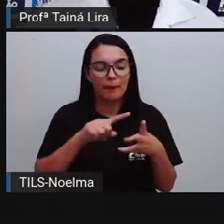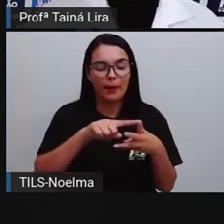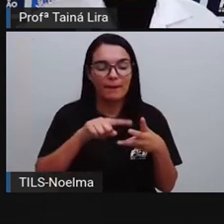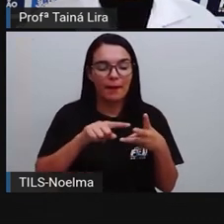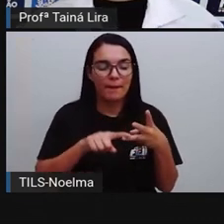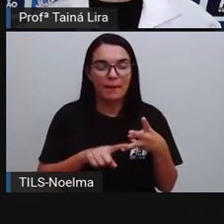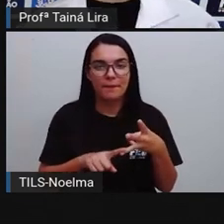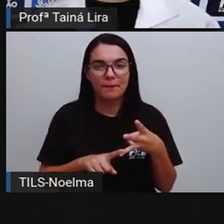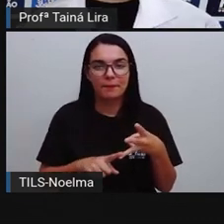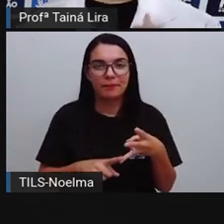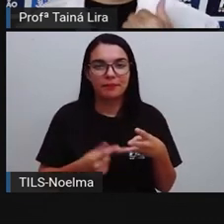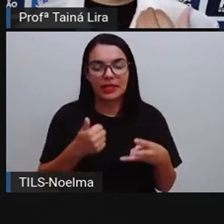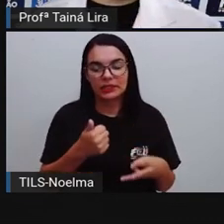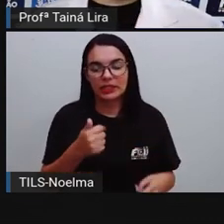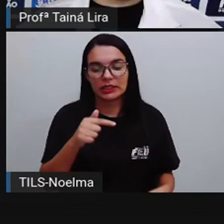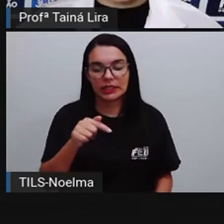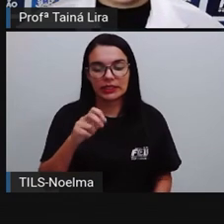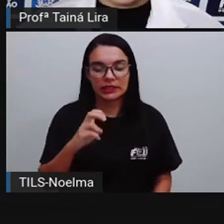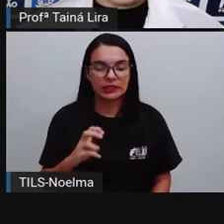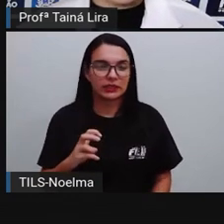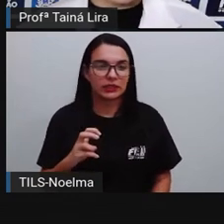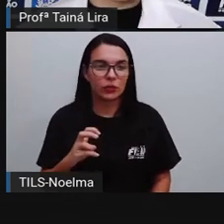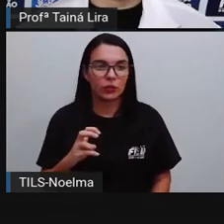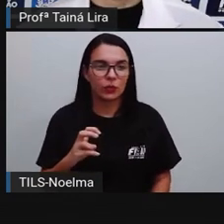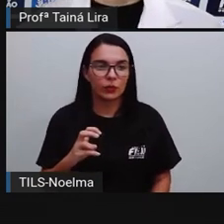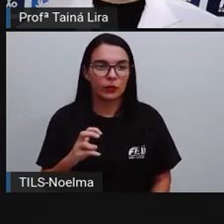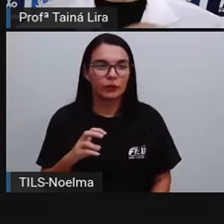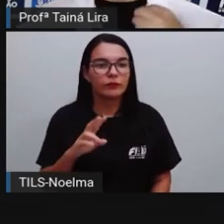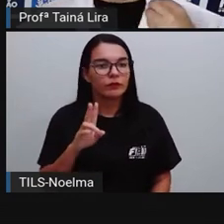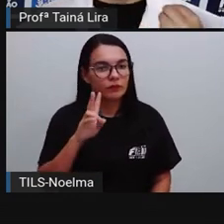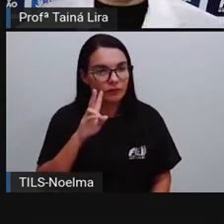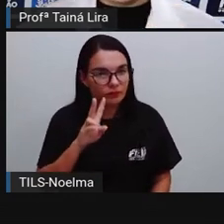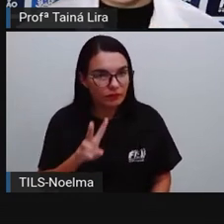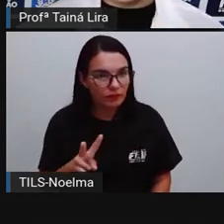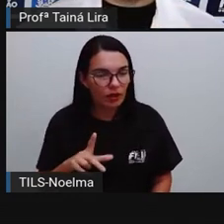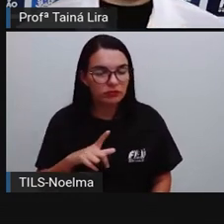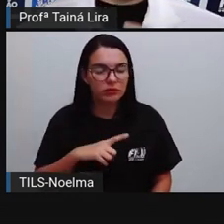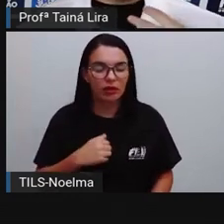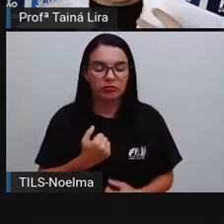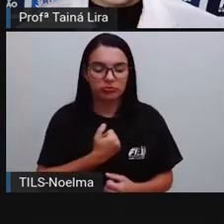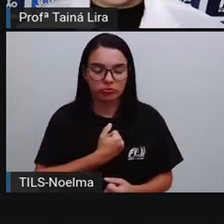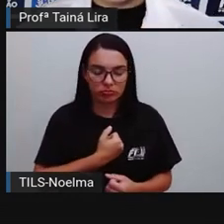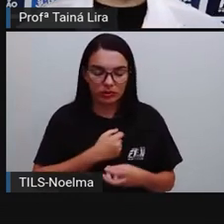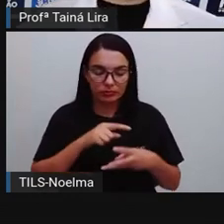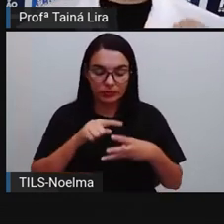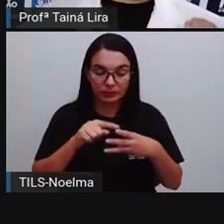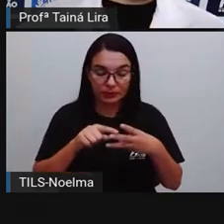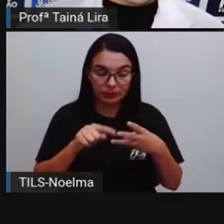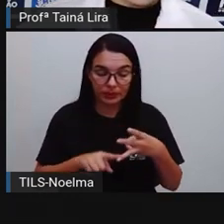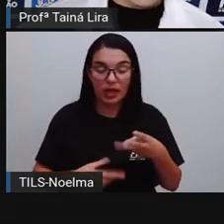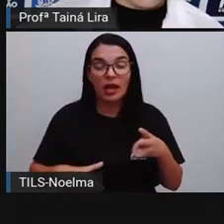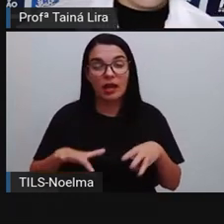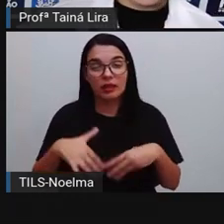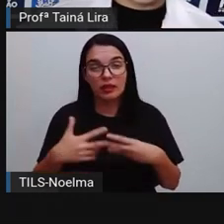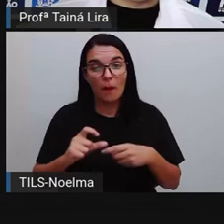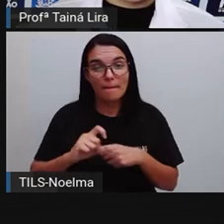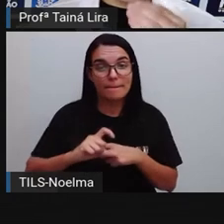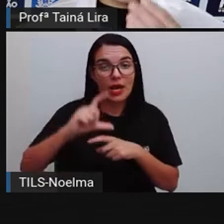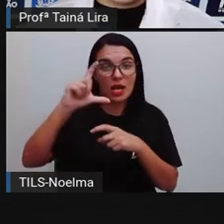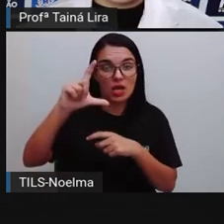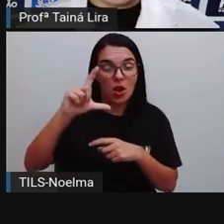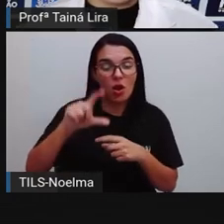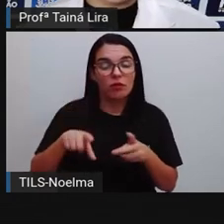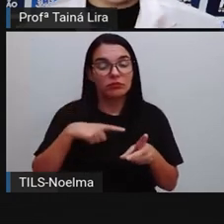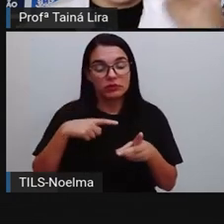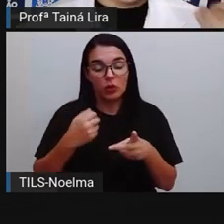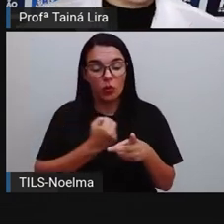e olha lá mais um bom 175 é um número né de três dígitos é o número maior do que